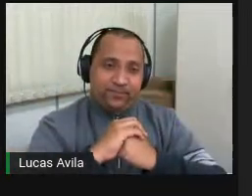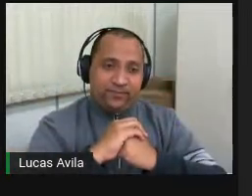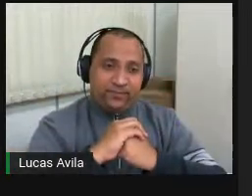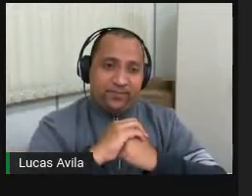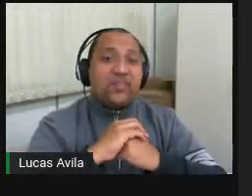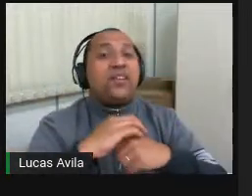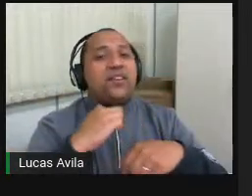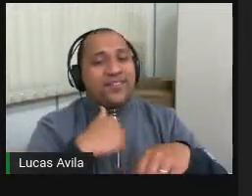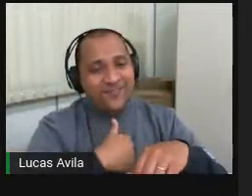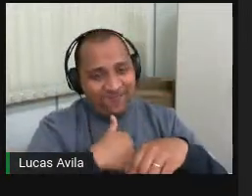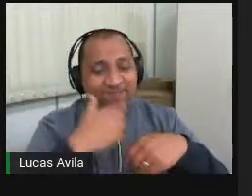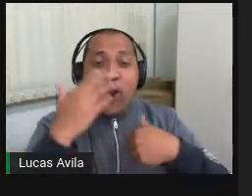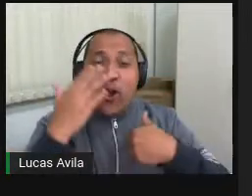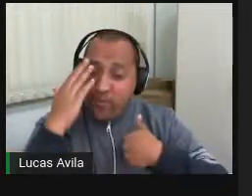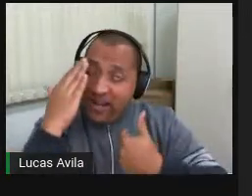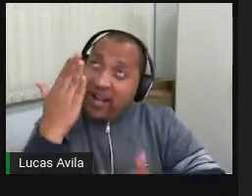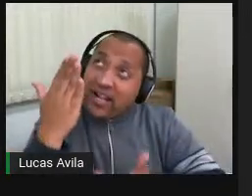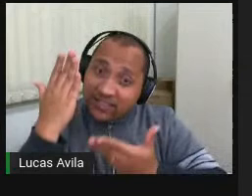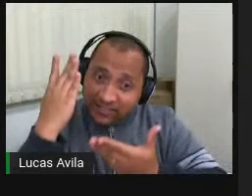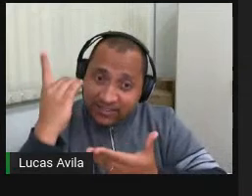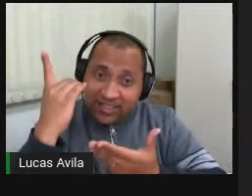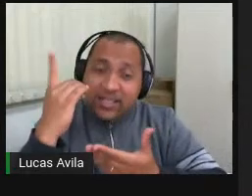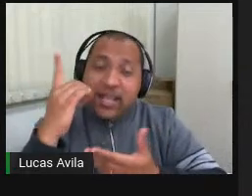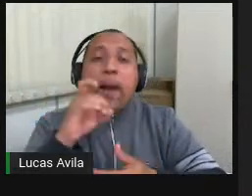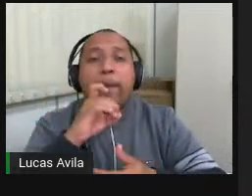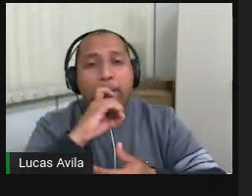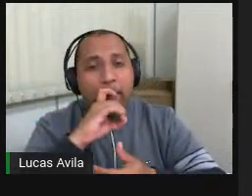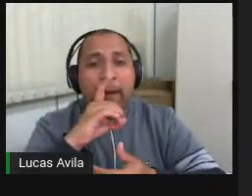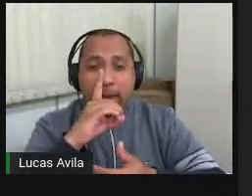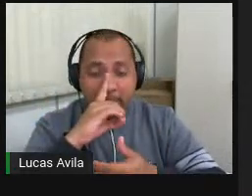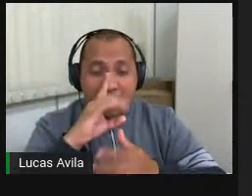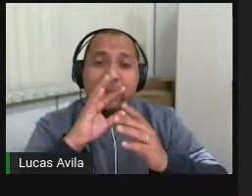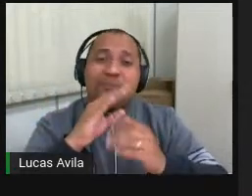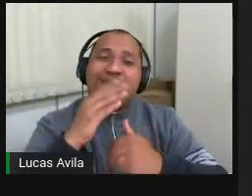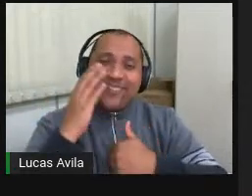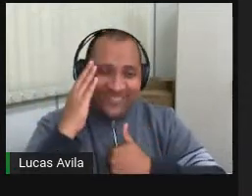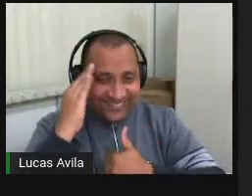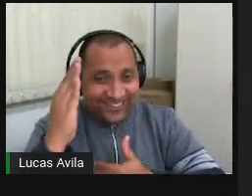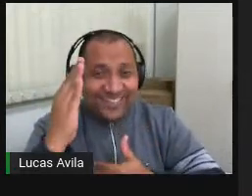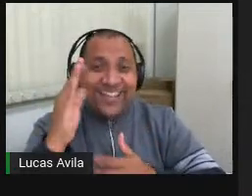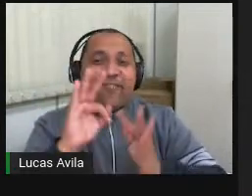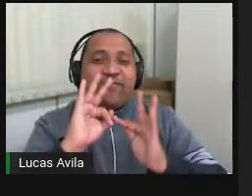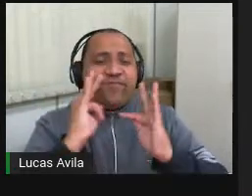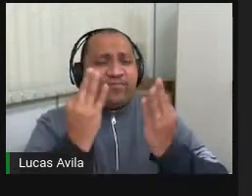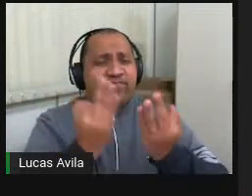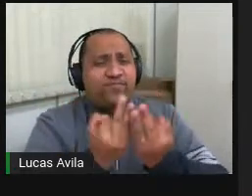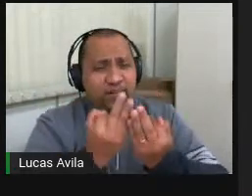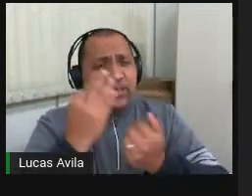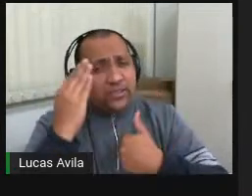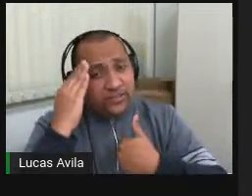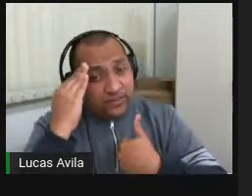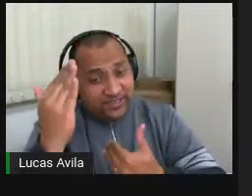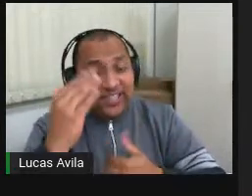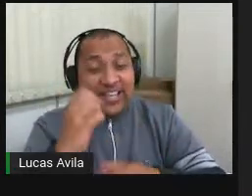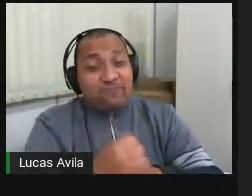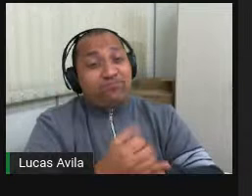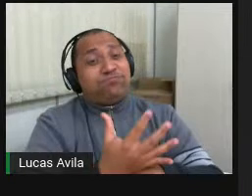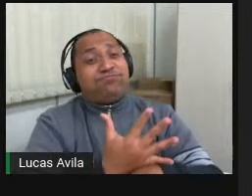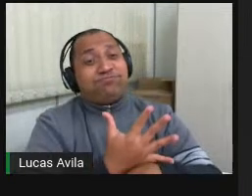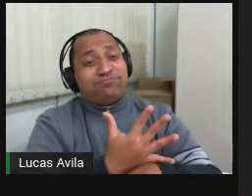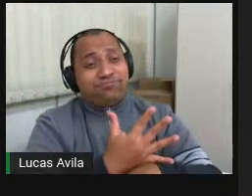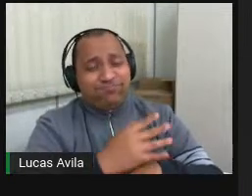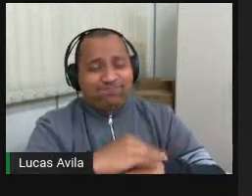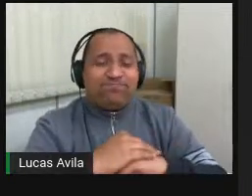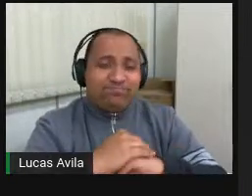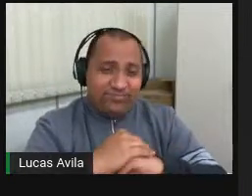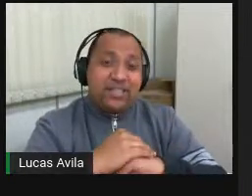Eu agradeço a Deus, agradeço aos meus pais, eu agradeço a minha família, muita emoção.